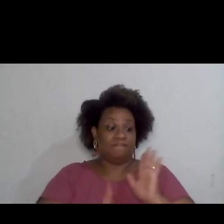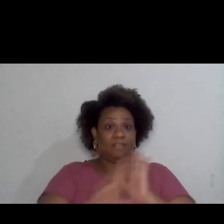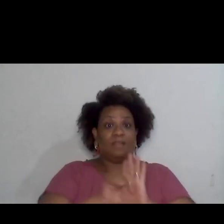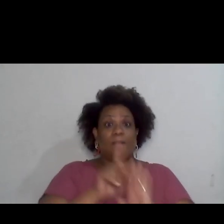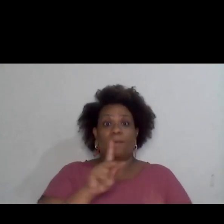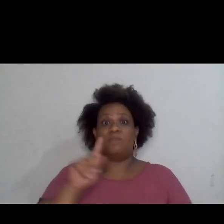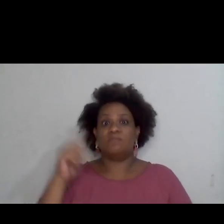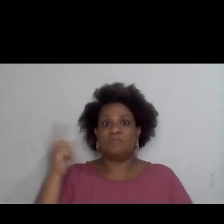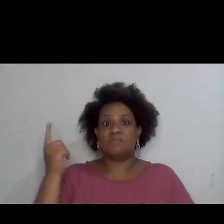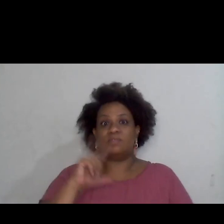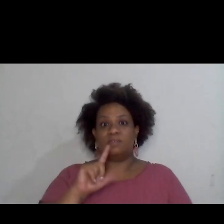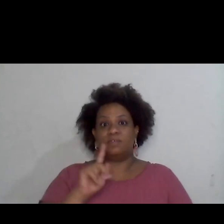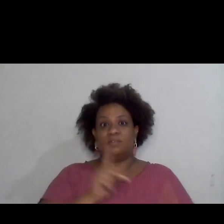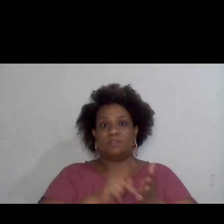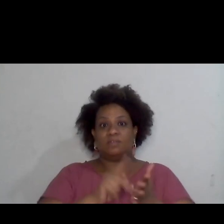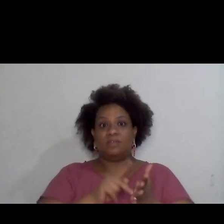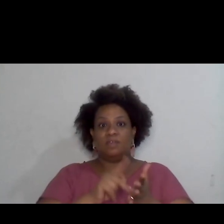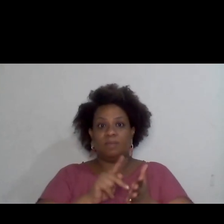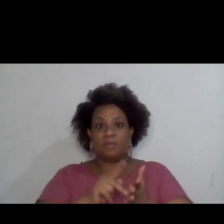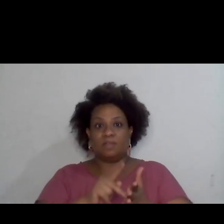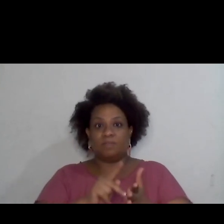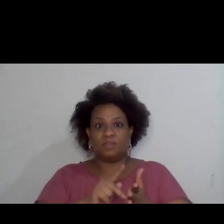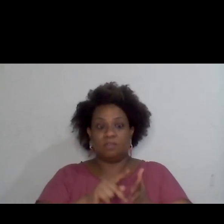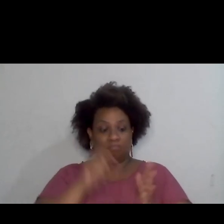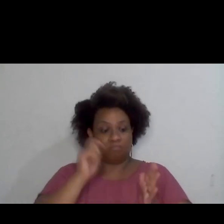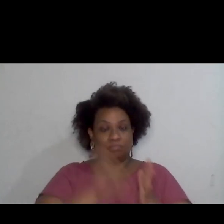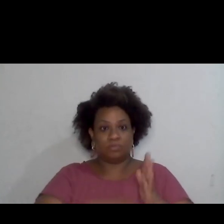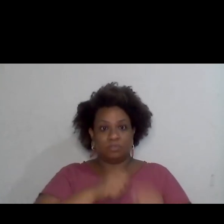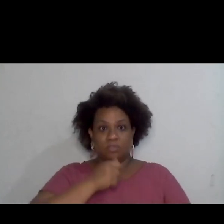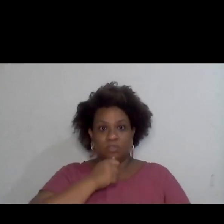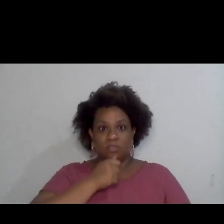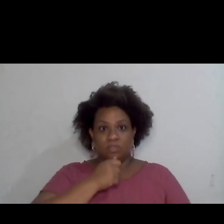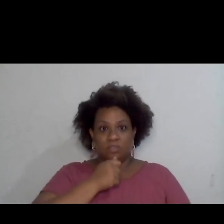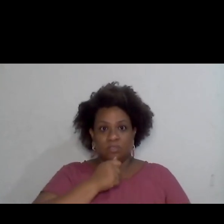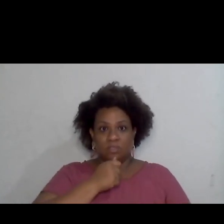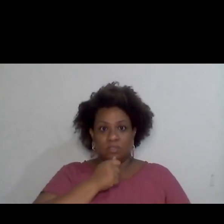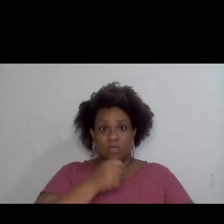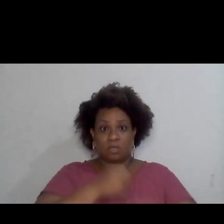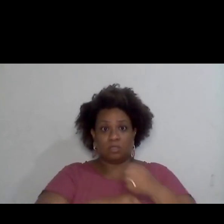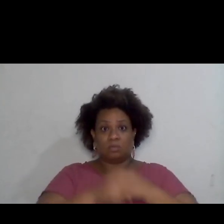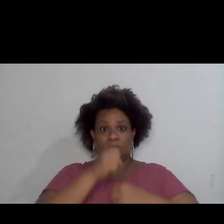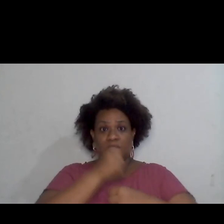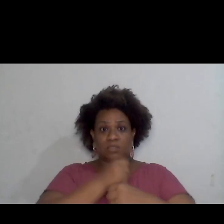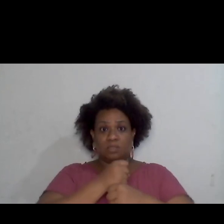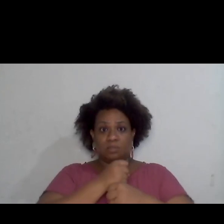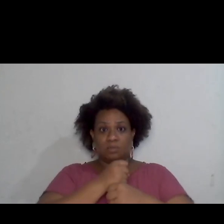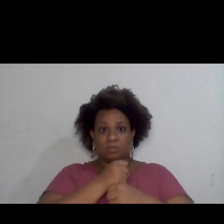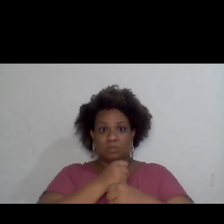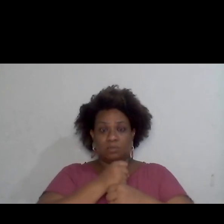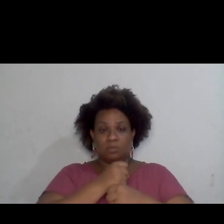aconteça. Ela ainda não foi regulamentada, mas a gente já está trabalhando, já tem um tempo, desde o ano passado. Antes de eu sentar na cadeira da